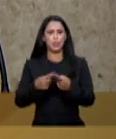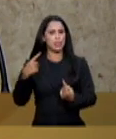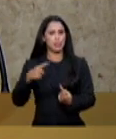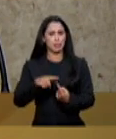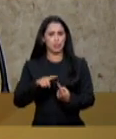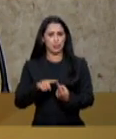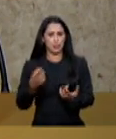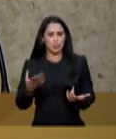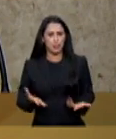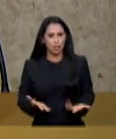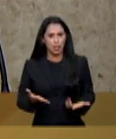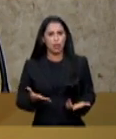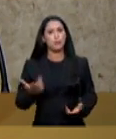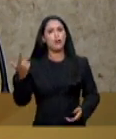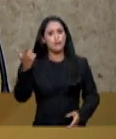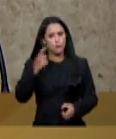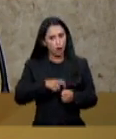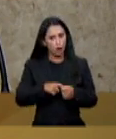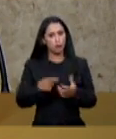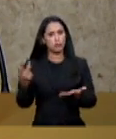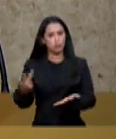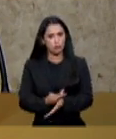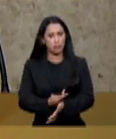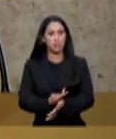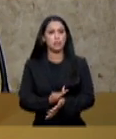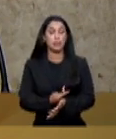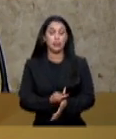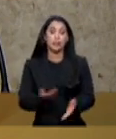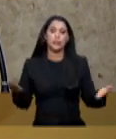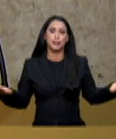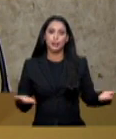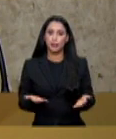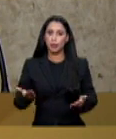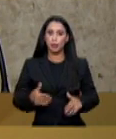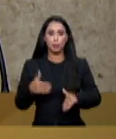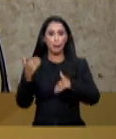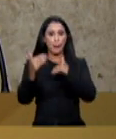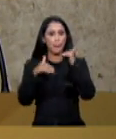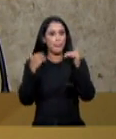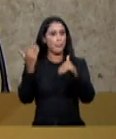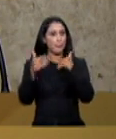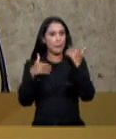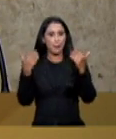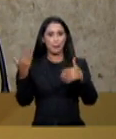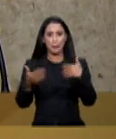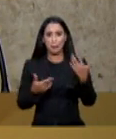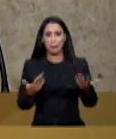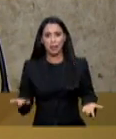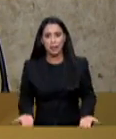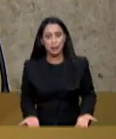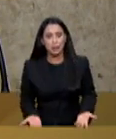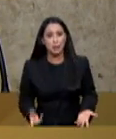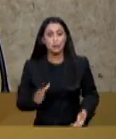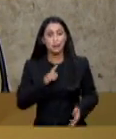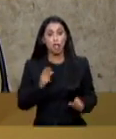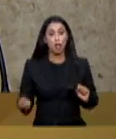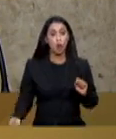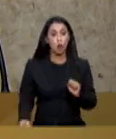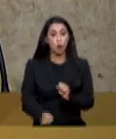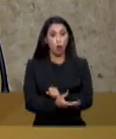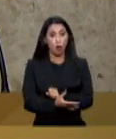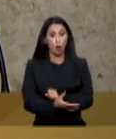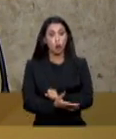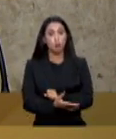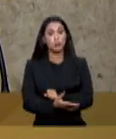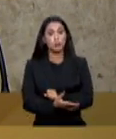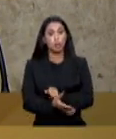atuação é uma atuação reincidente. E isso hoje cresceu de uma tal maneira que serviu até a golpes de